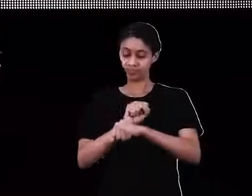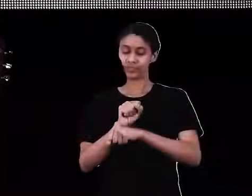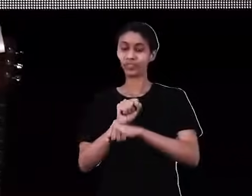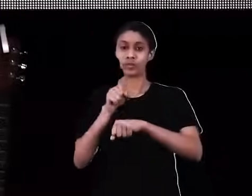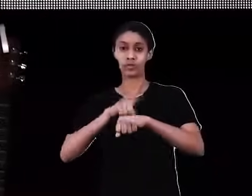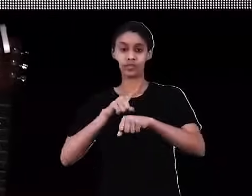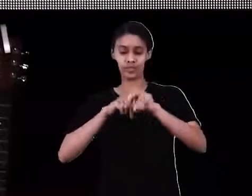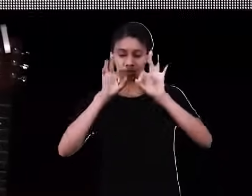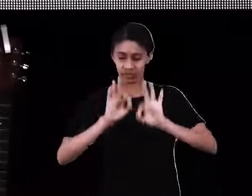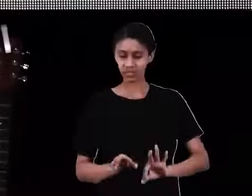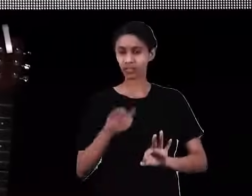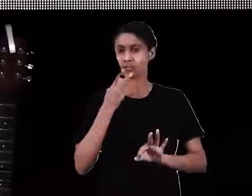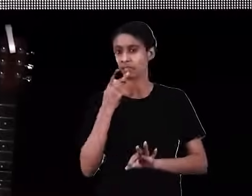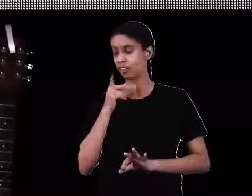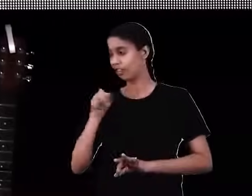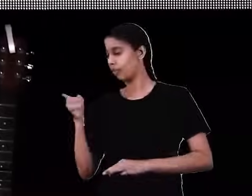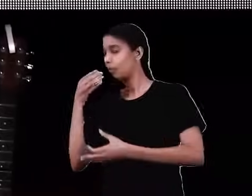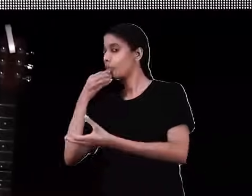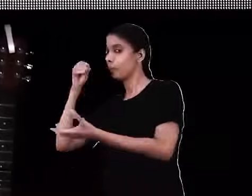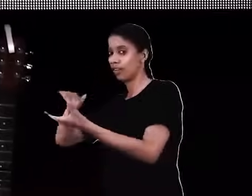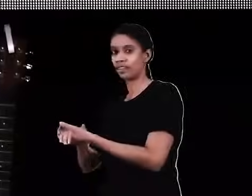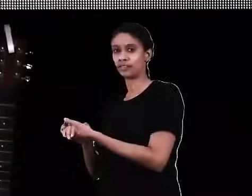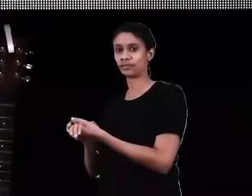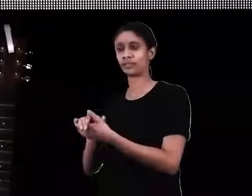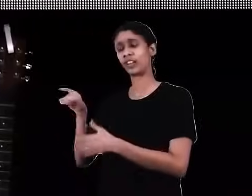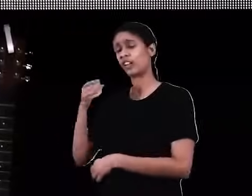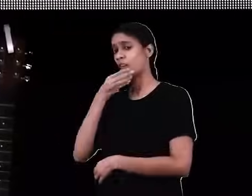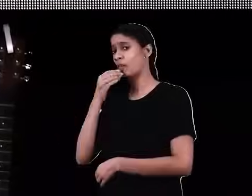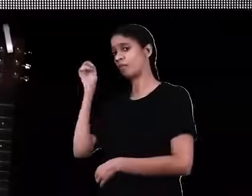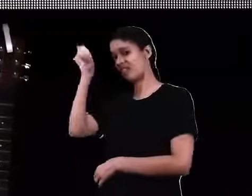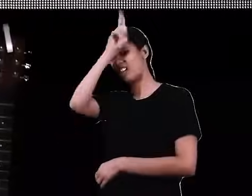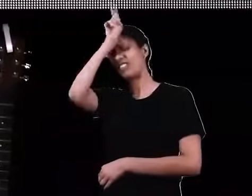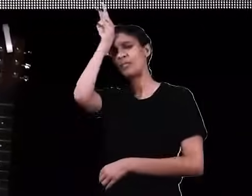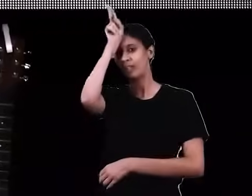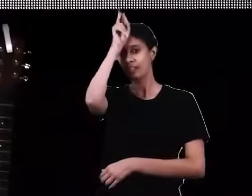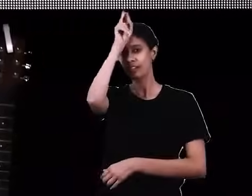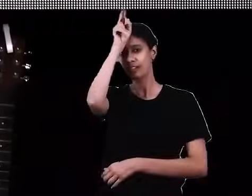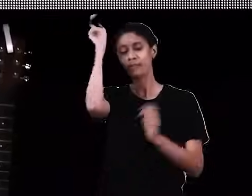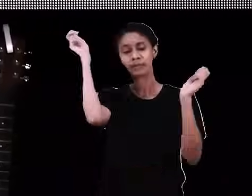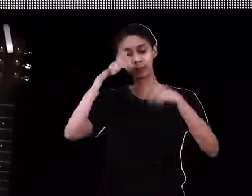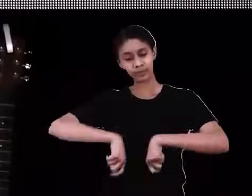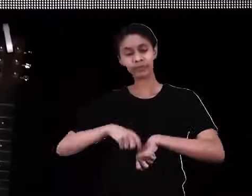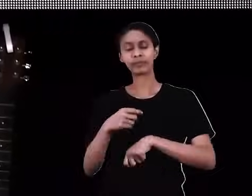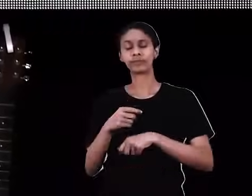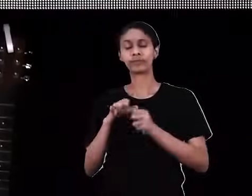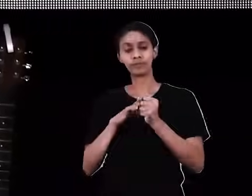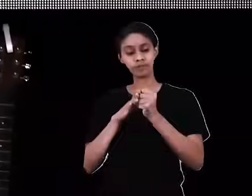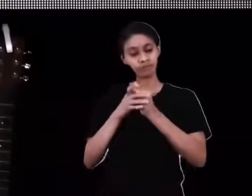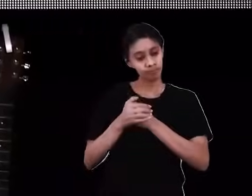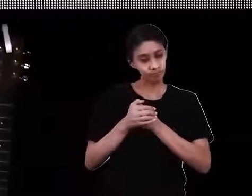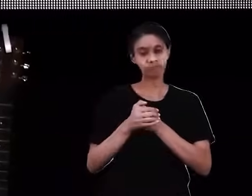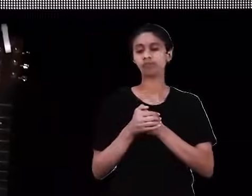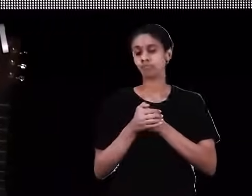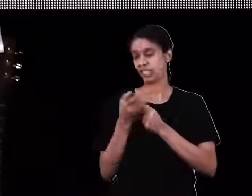falar com Nabal. Naquele momento que ele estava embriagado, ela poderia ter se refugiado no